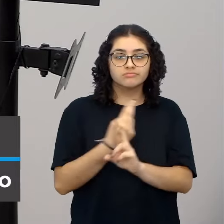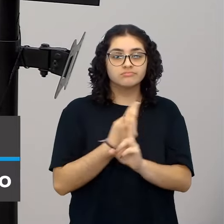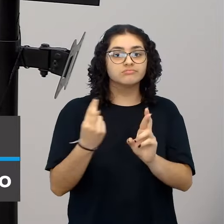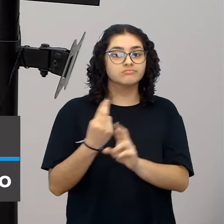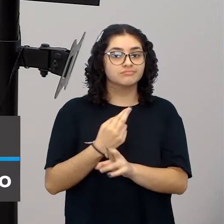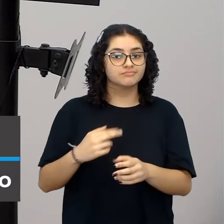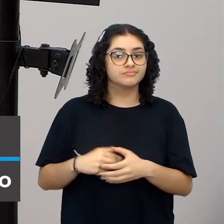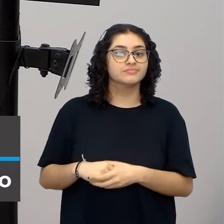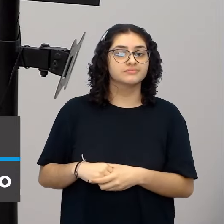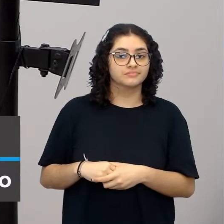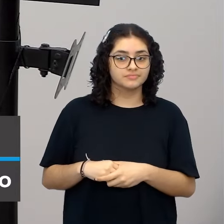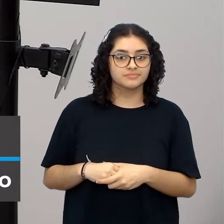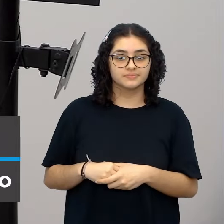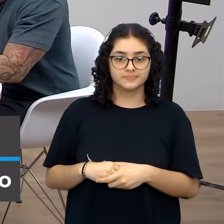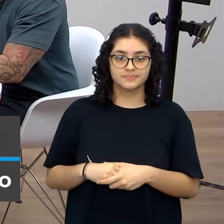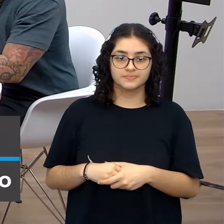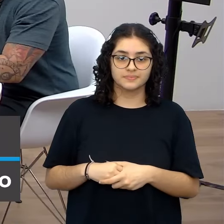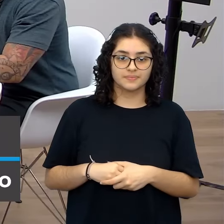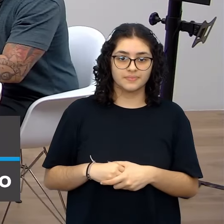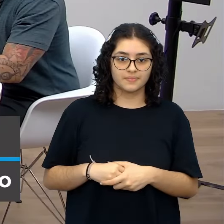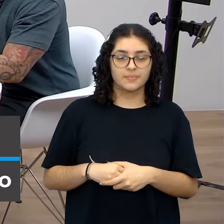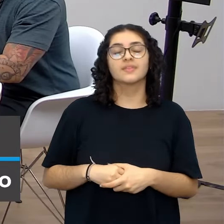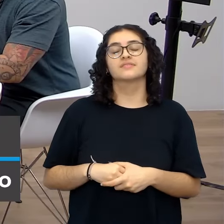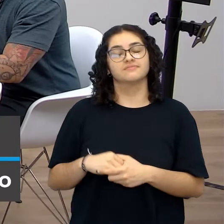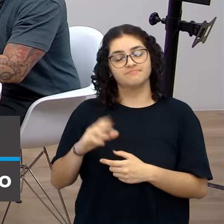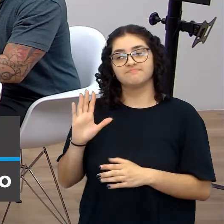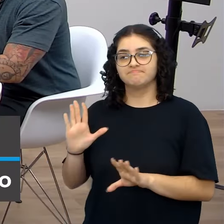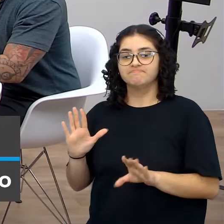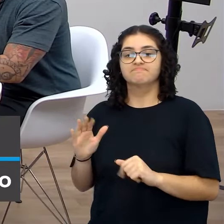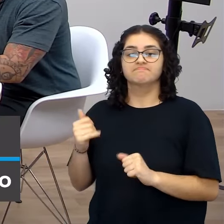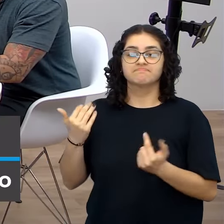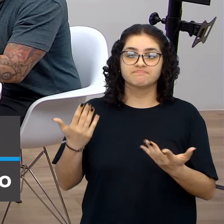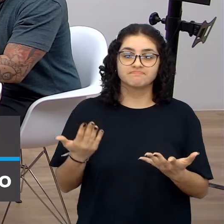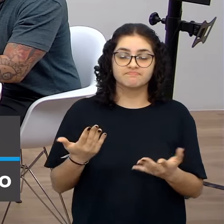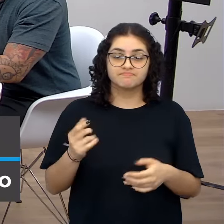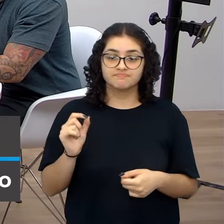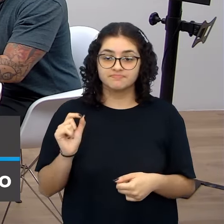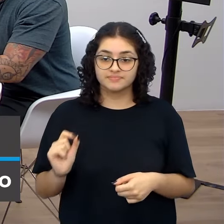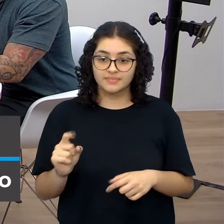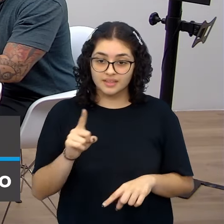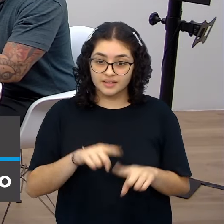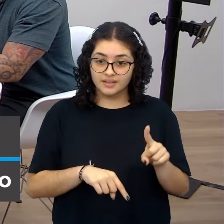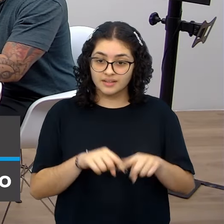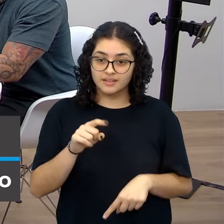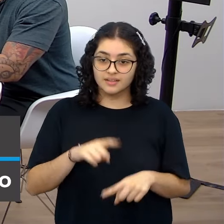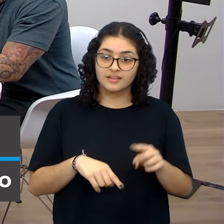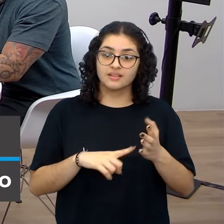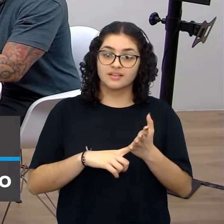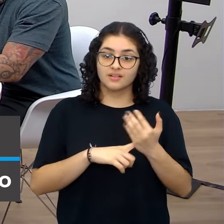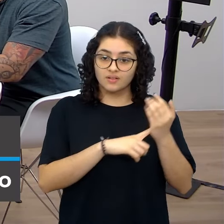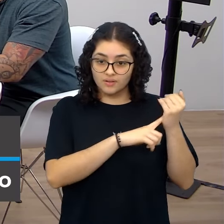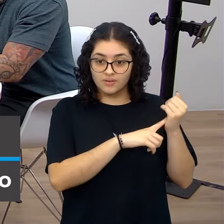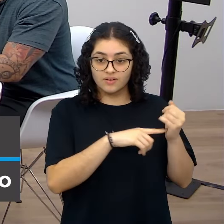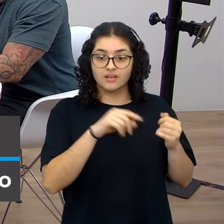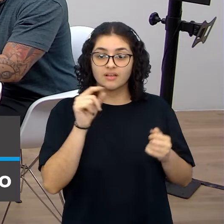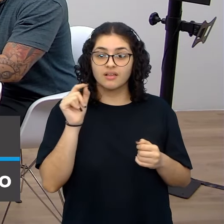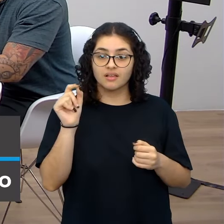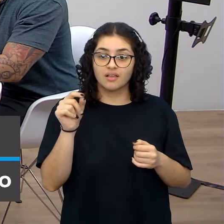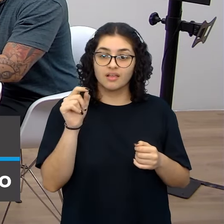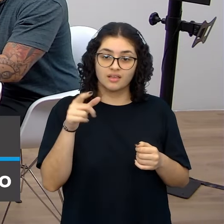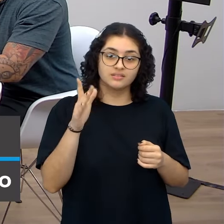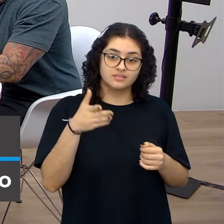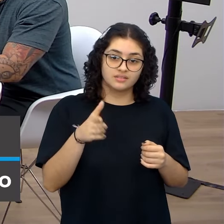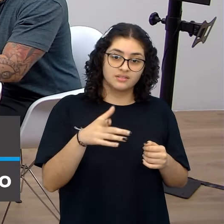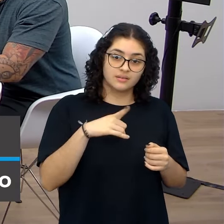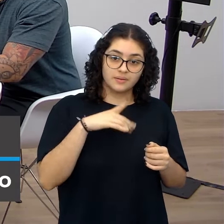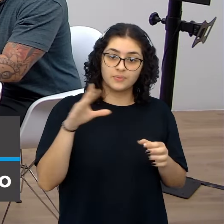nossa primeira indagação aí. Tá. Então, assim, a tecnologia e inovação, esse componente, ele já tinha